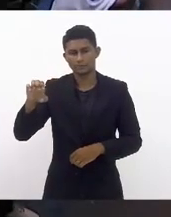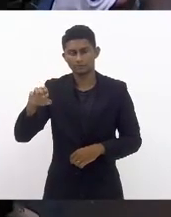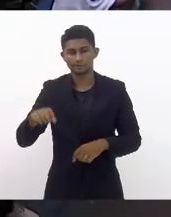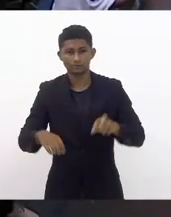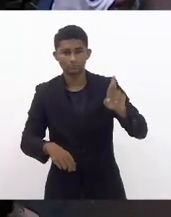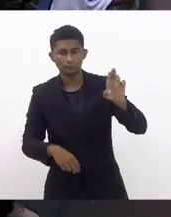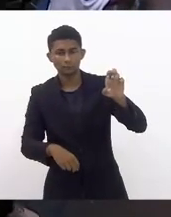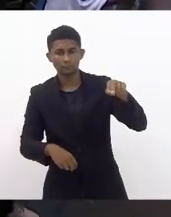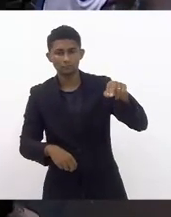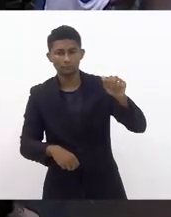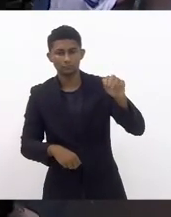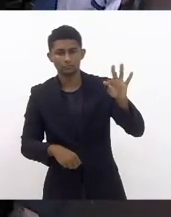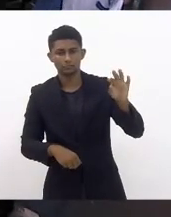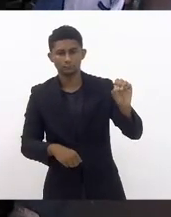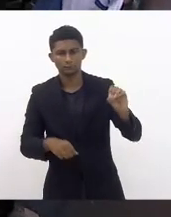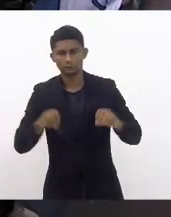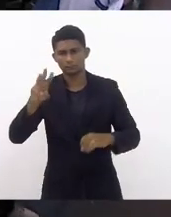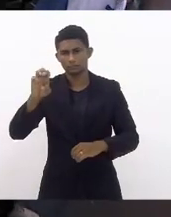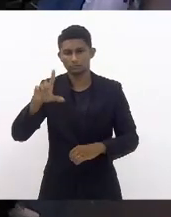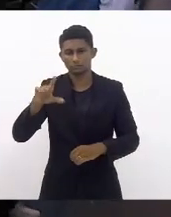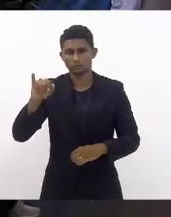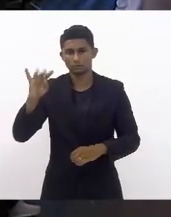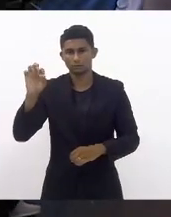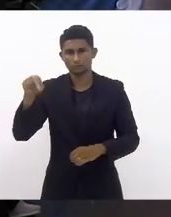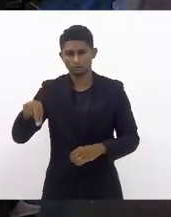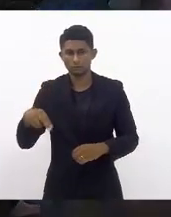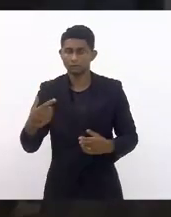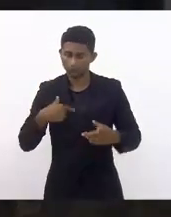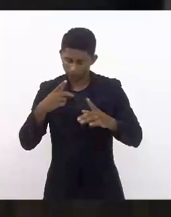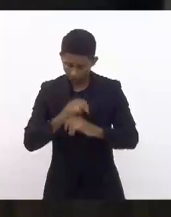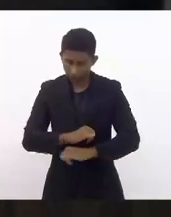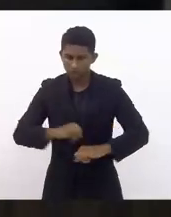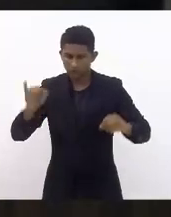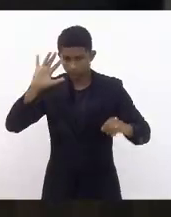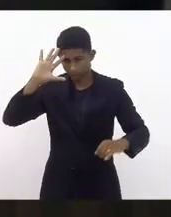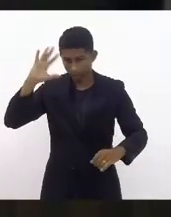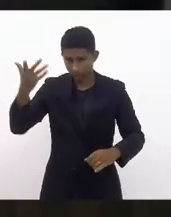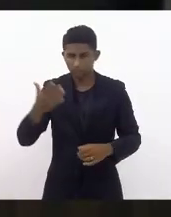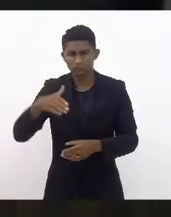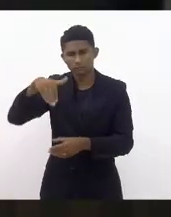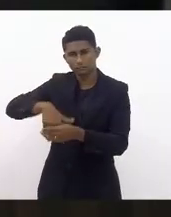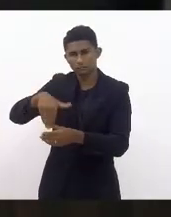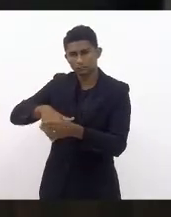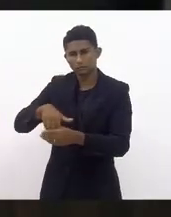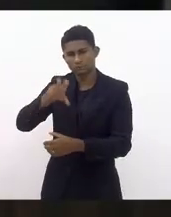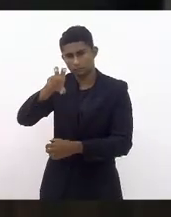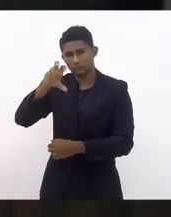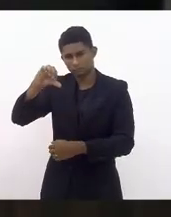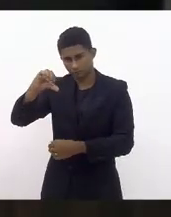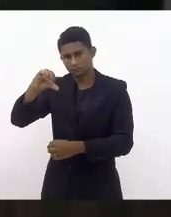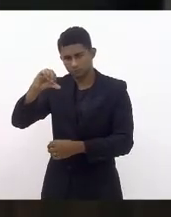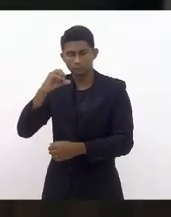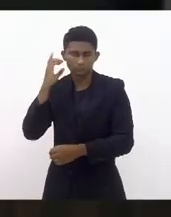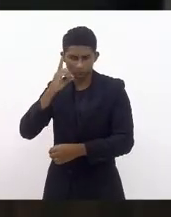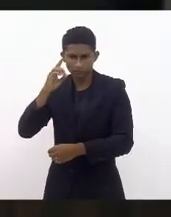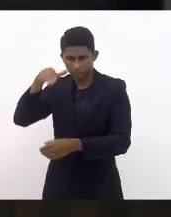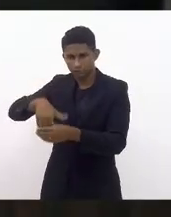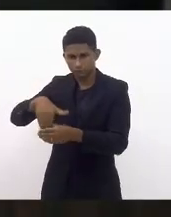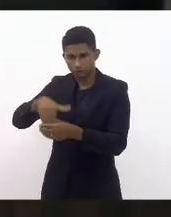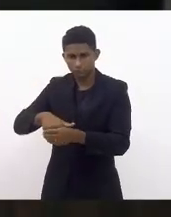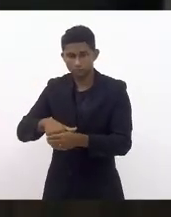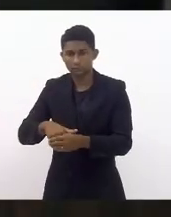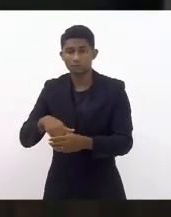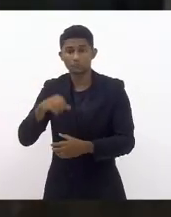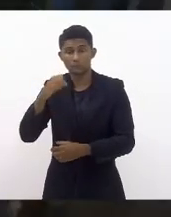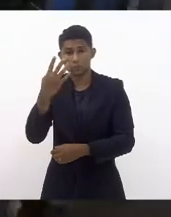Renato Zaca e Wellington José. A presidência vai proclamar o resultado. Votaram 59 senhores parlamentares,